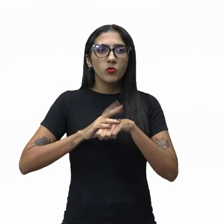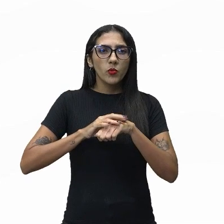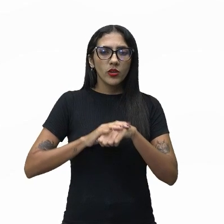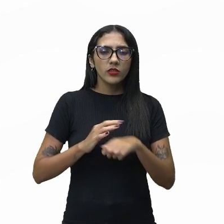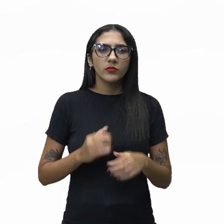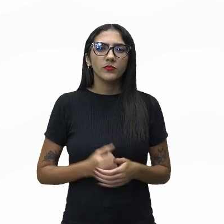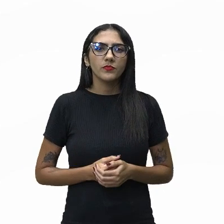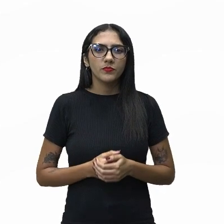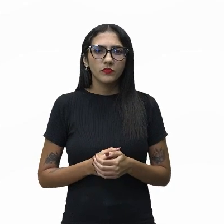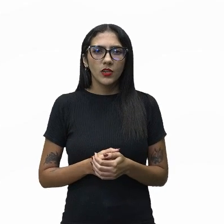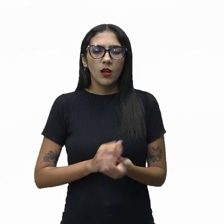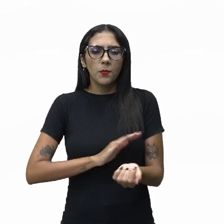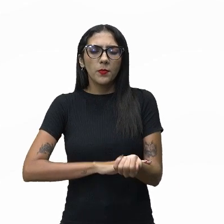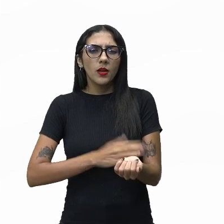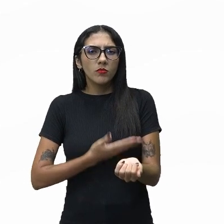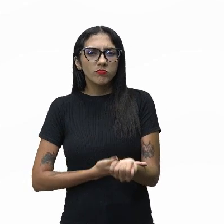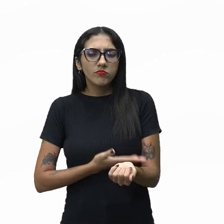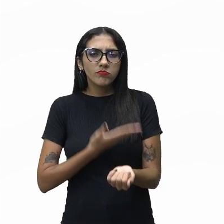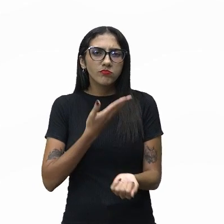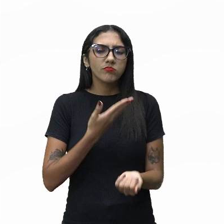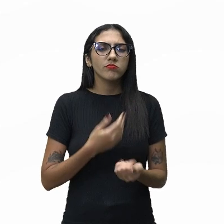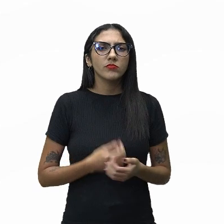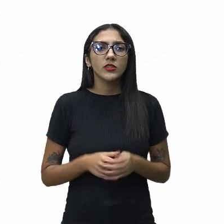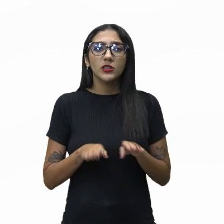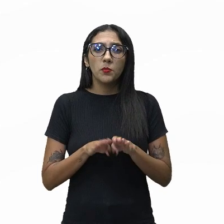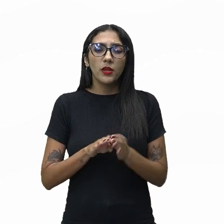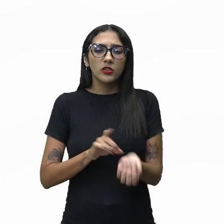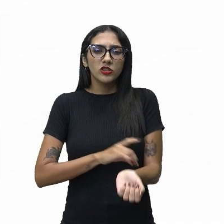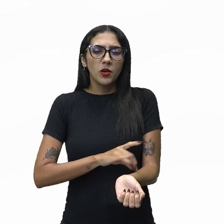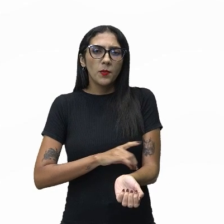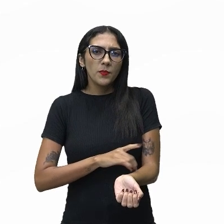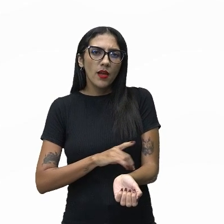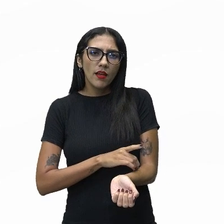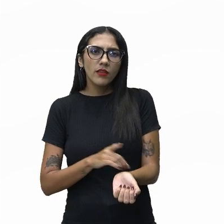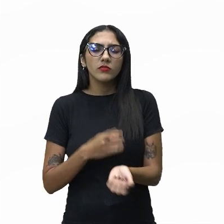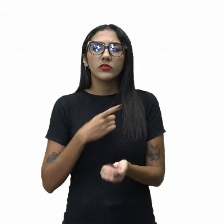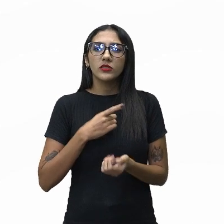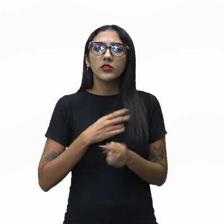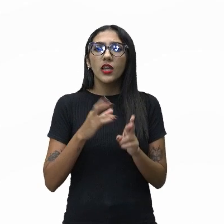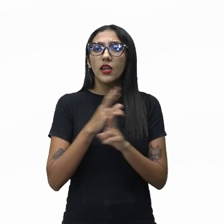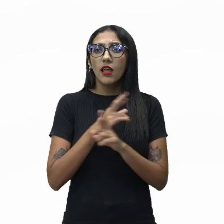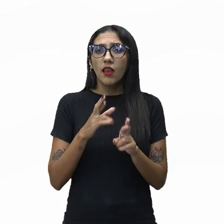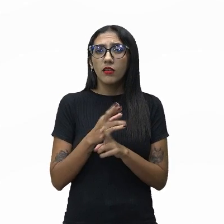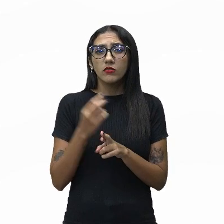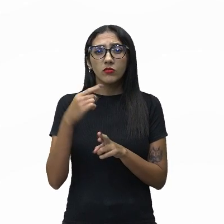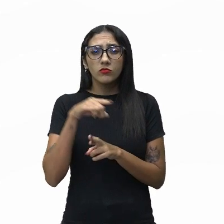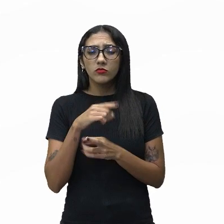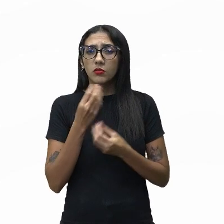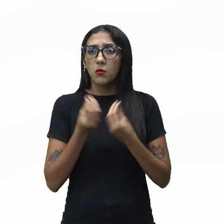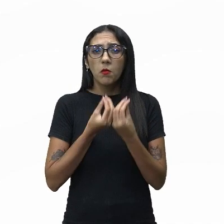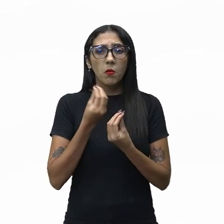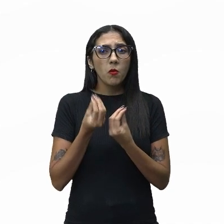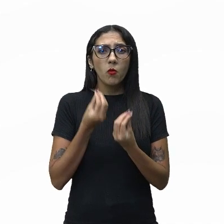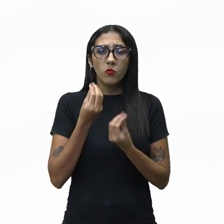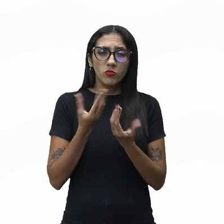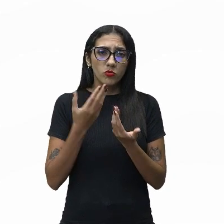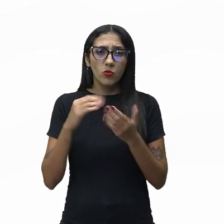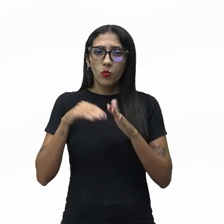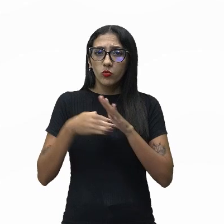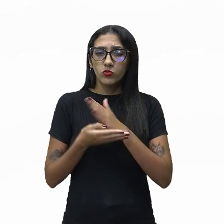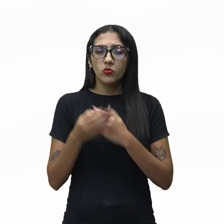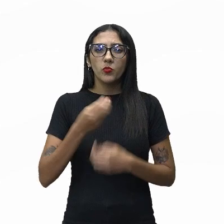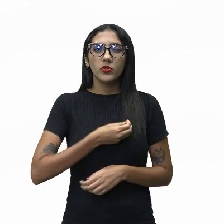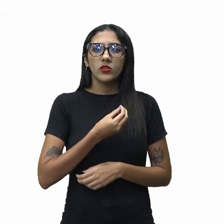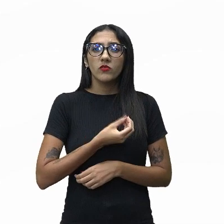como hipertensão, como também diabetes, né, que estão relacionadas aos seus hábitos de vida. Então, se você mantém esses